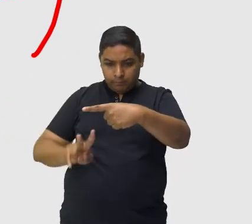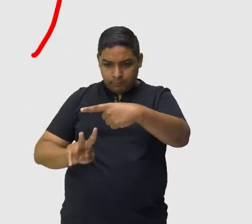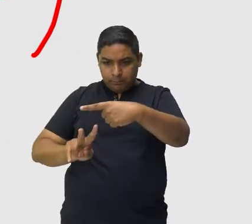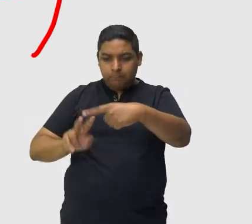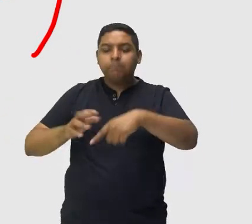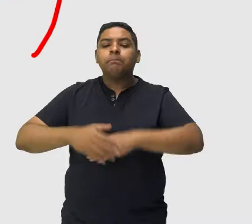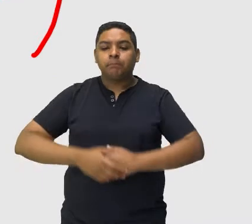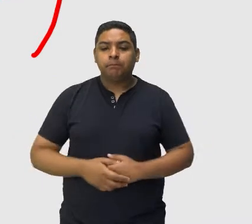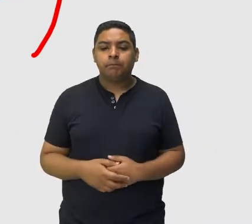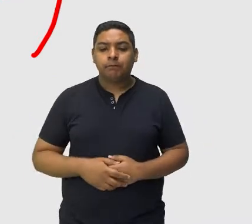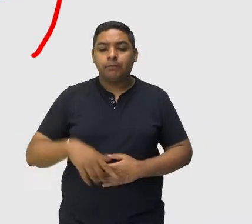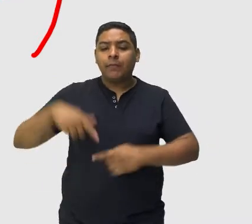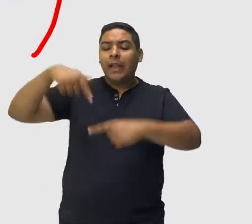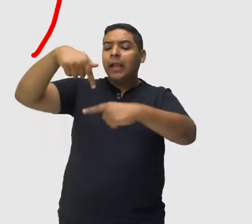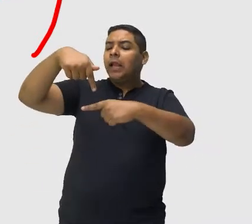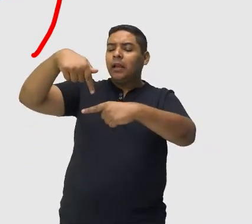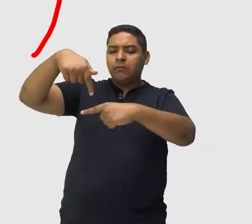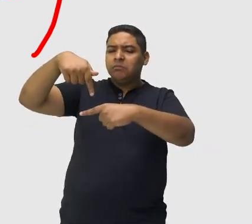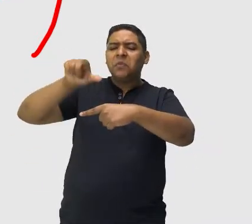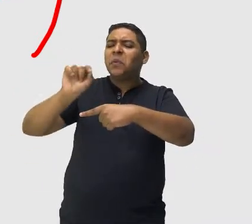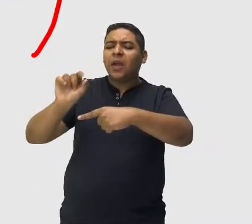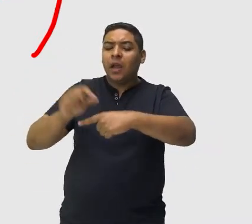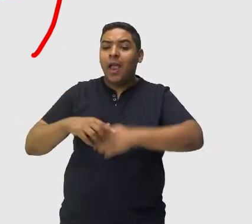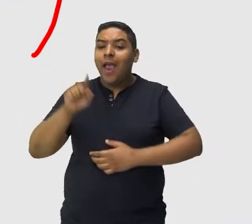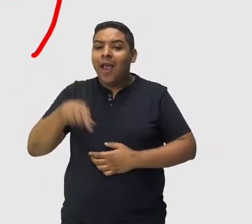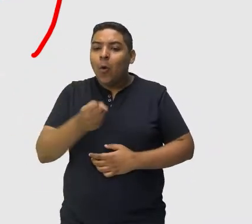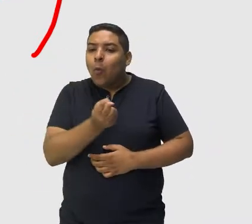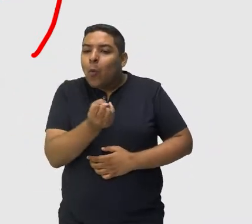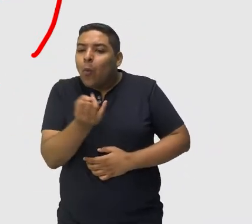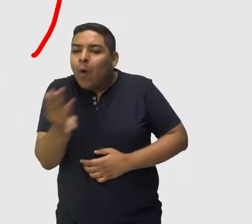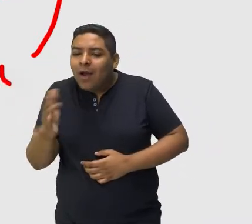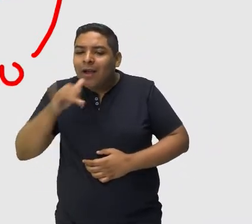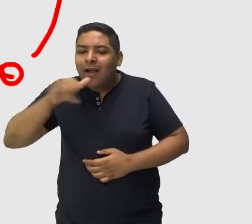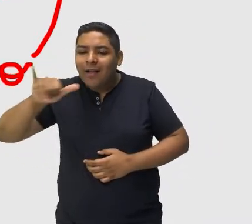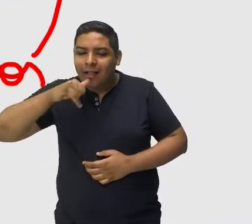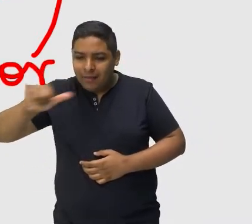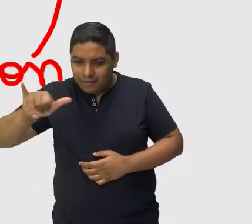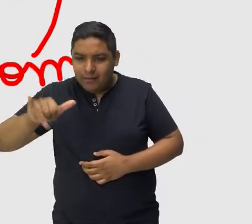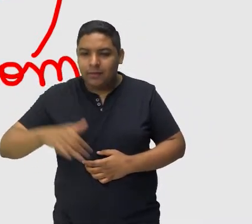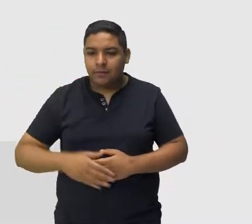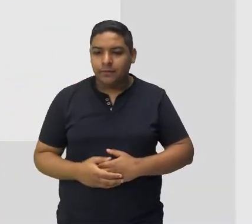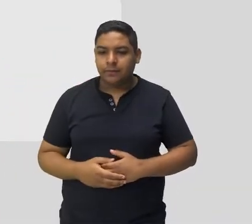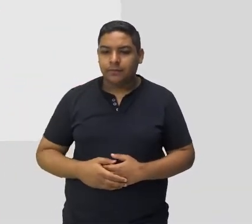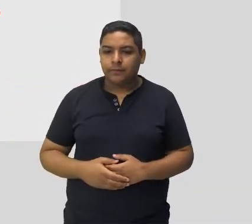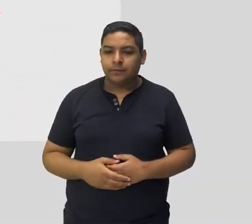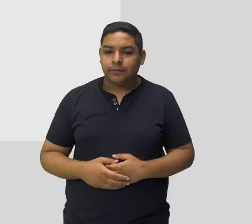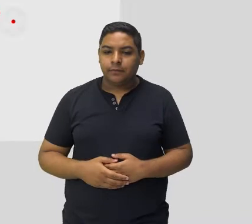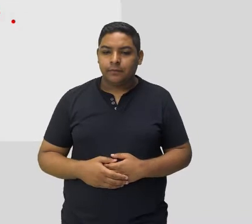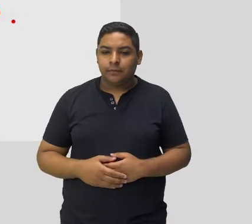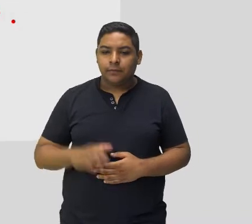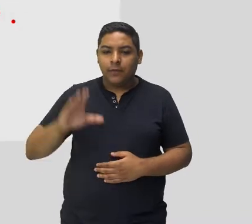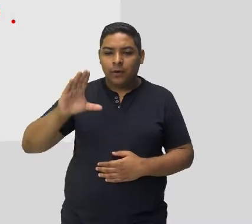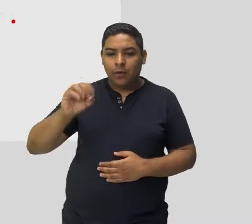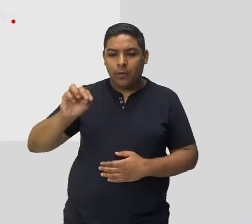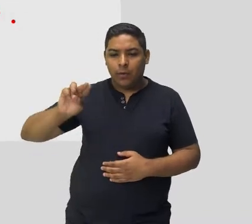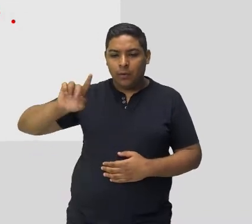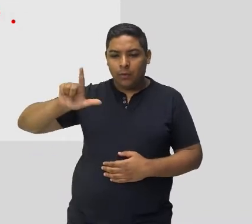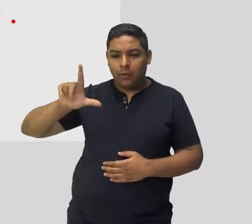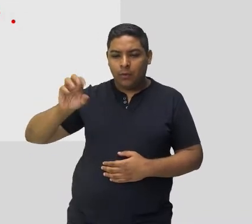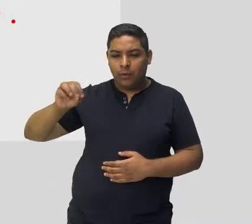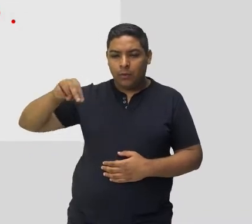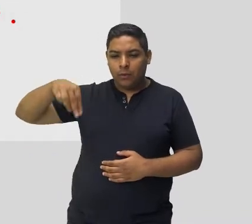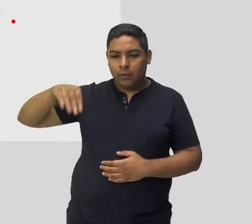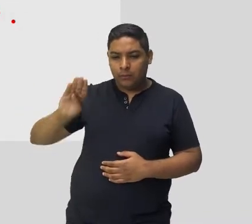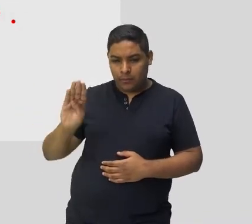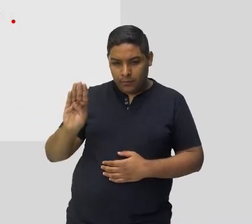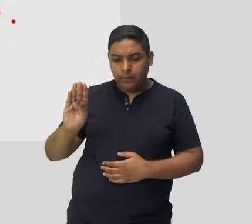elétrica, que é medida em quê? Em Coulomb, nós já sabemos isso daqui. V vai